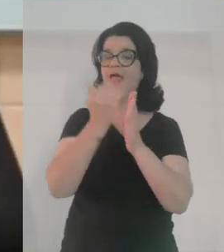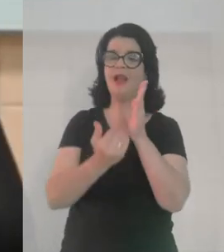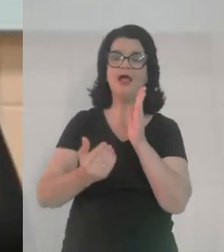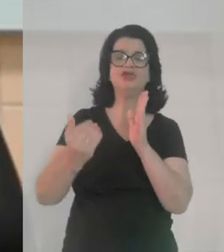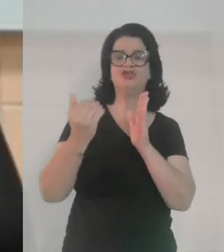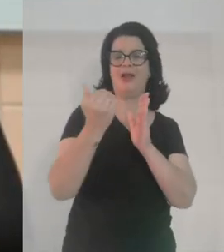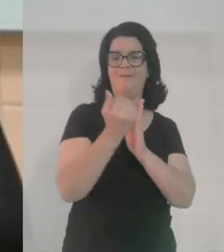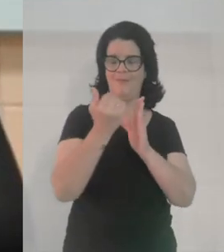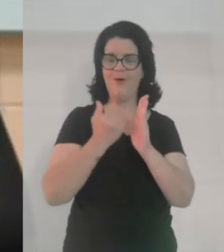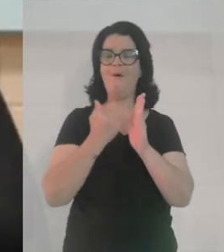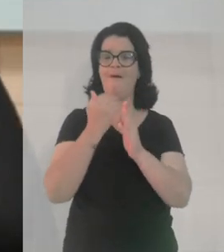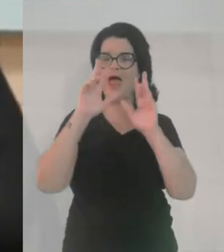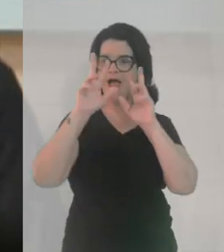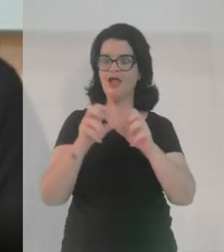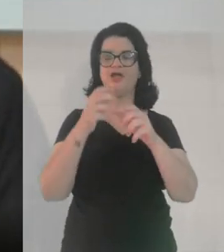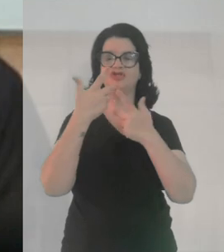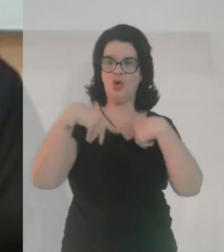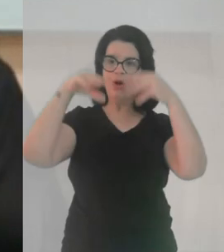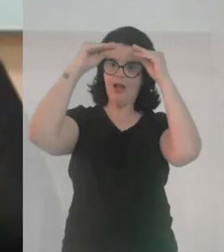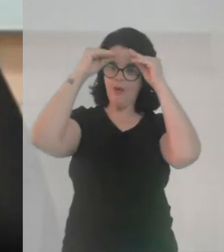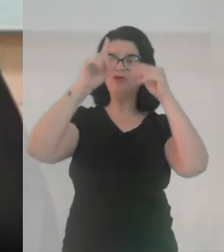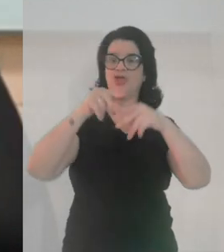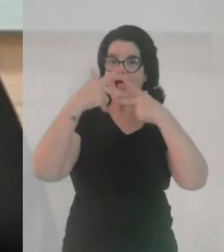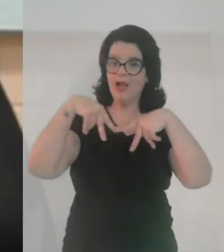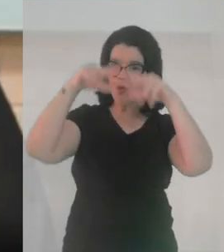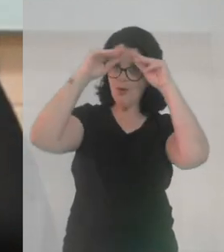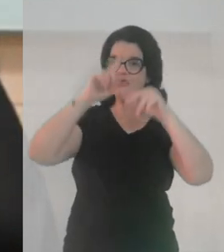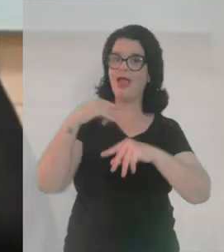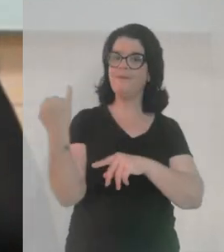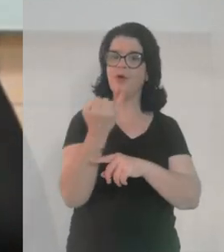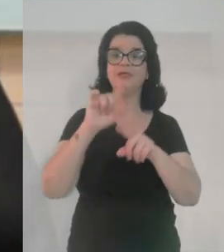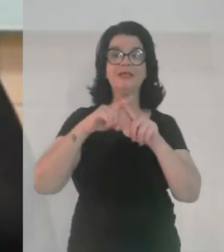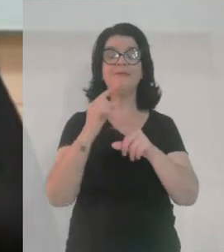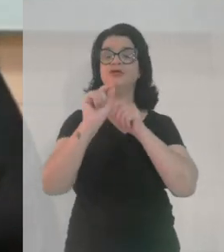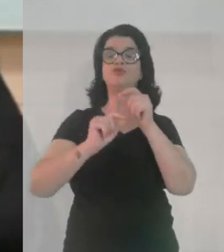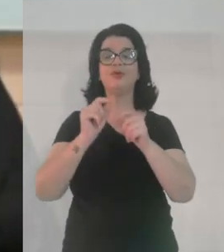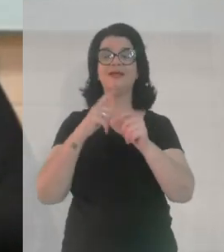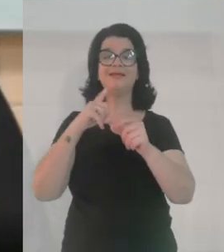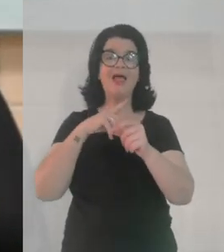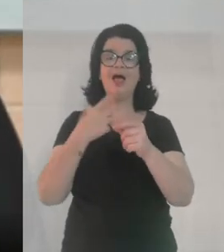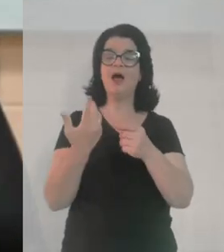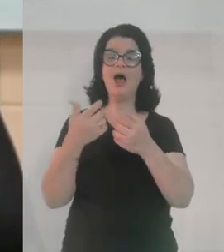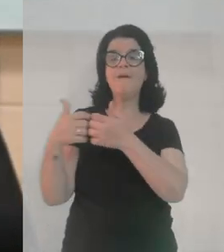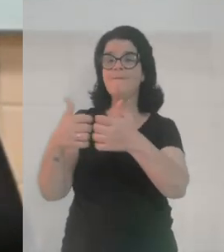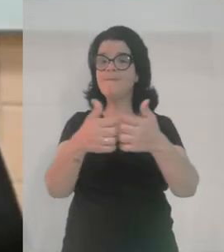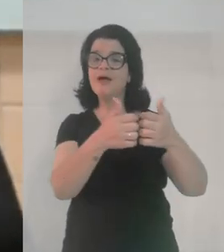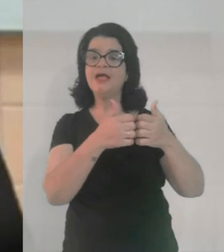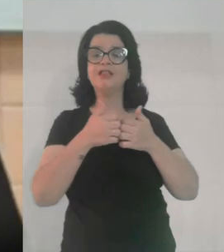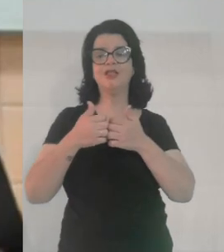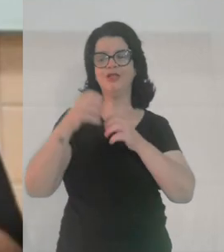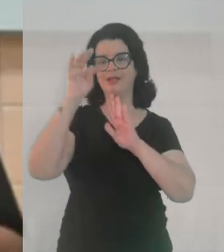extrapola a questão linguística. A questão linguística é importante, porém, o que é que está nas adjacências desse texto,